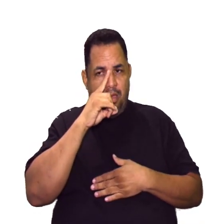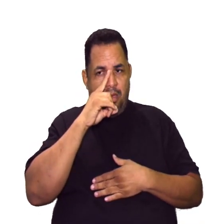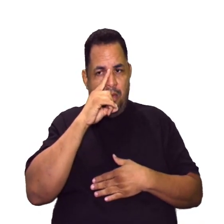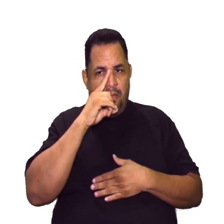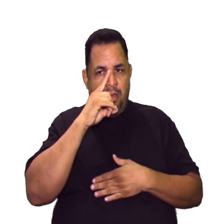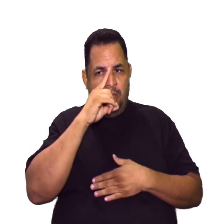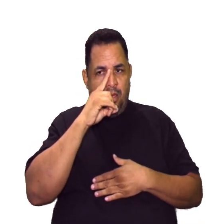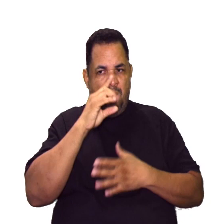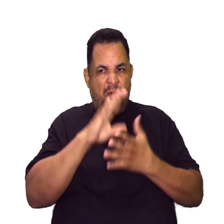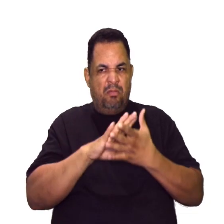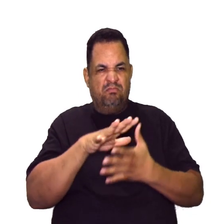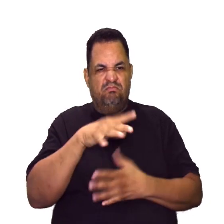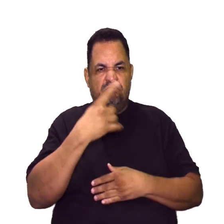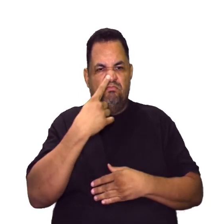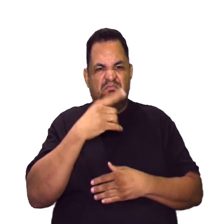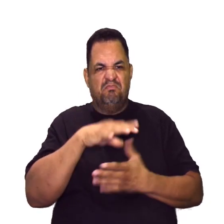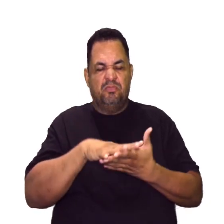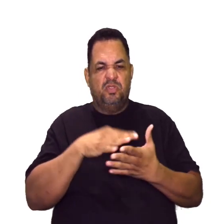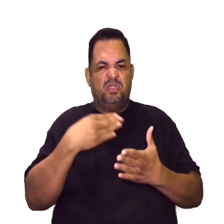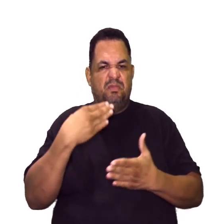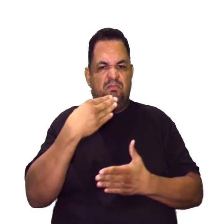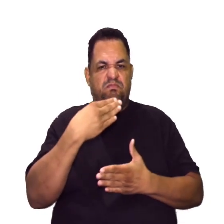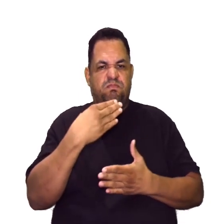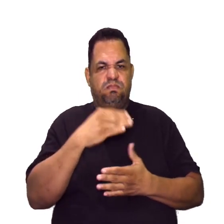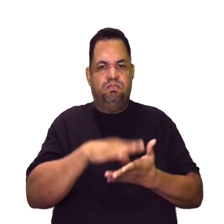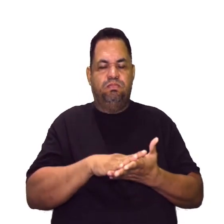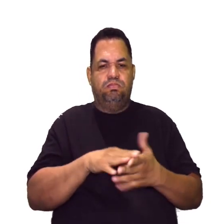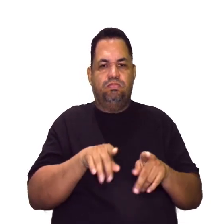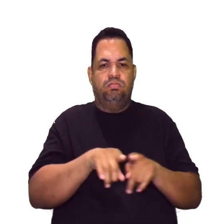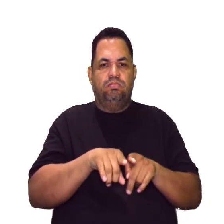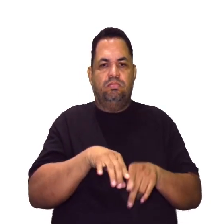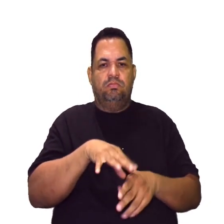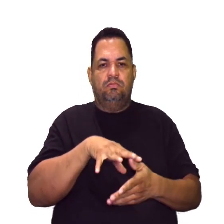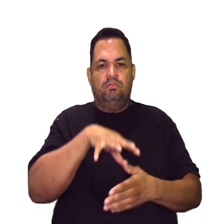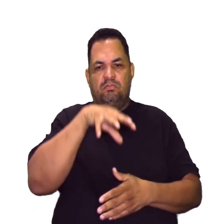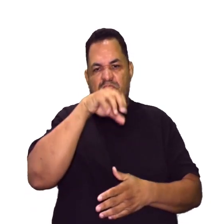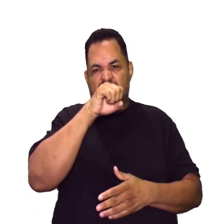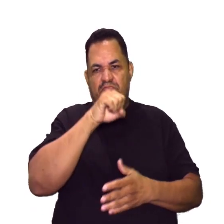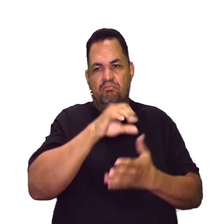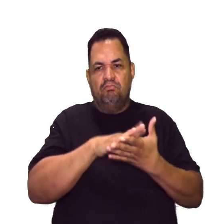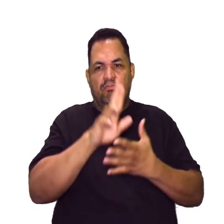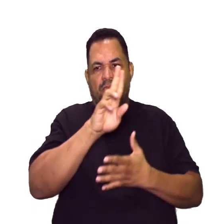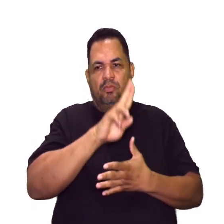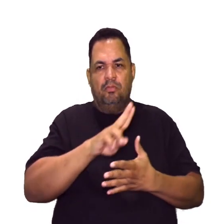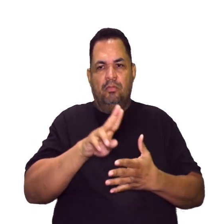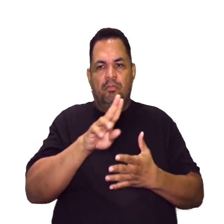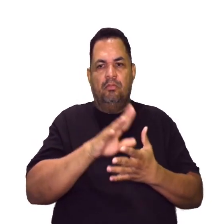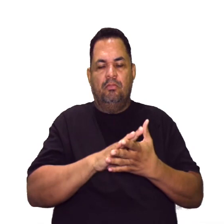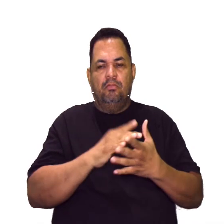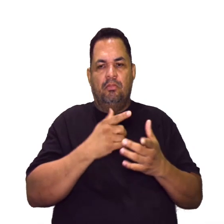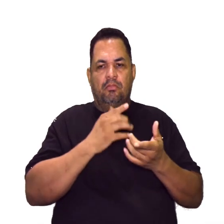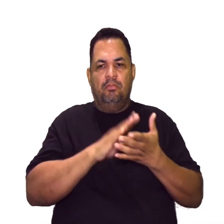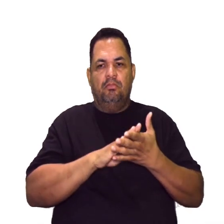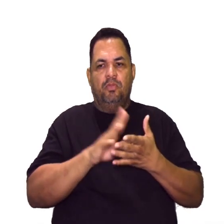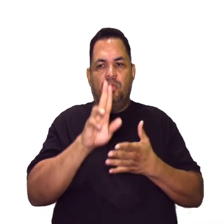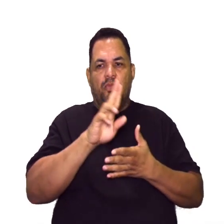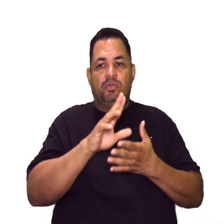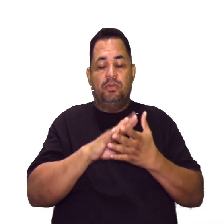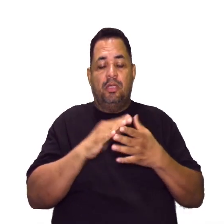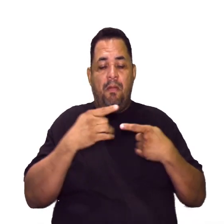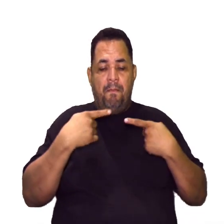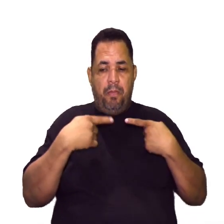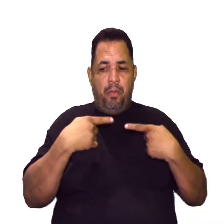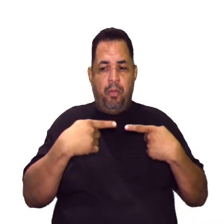de cheiro penetrante. Esse gás, ele é utilizado como arma